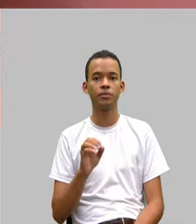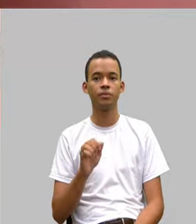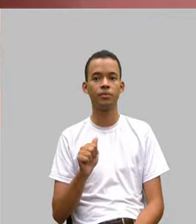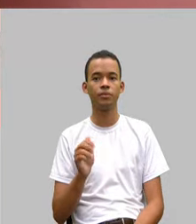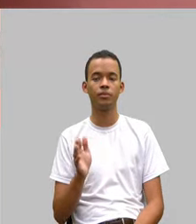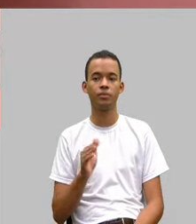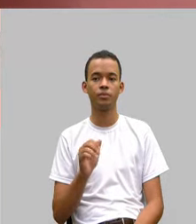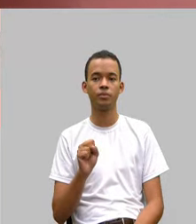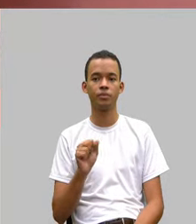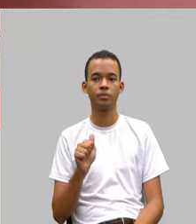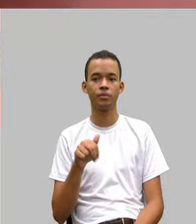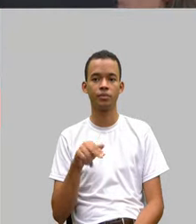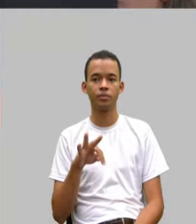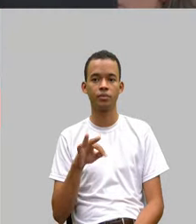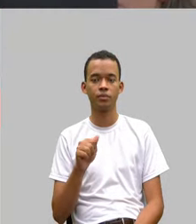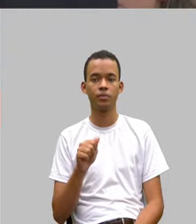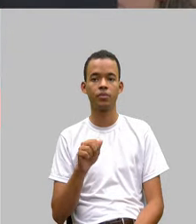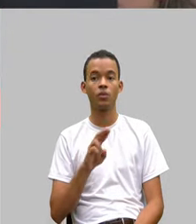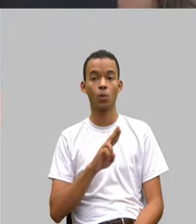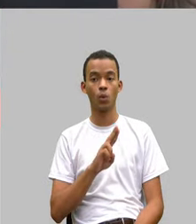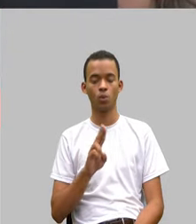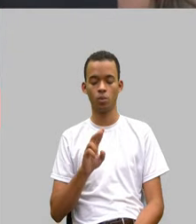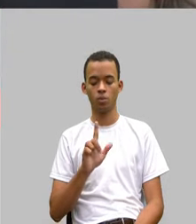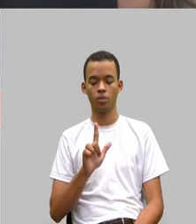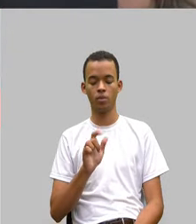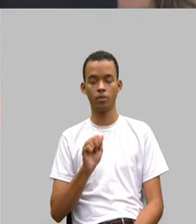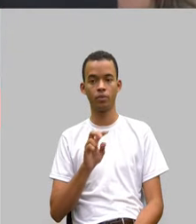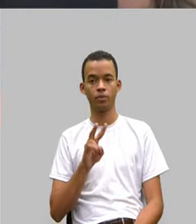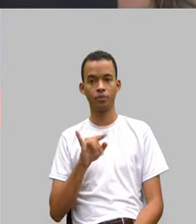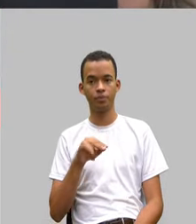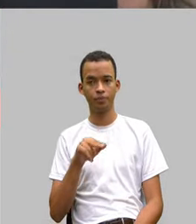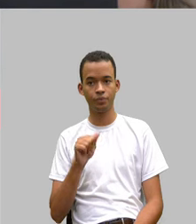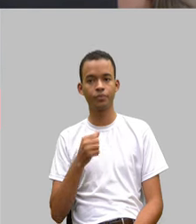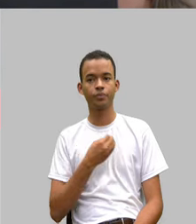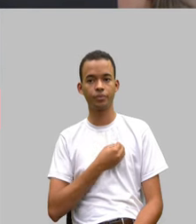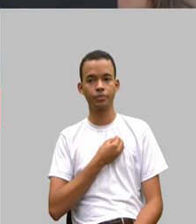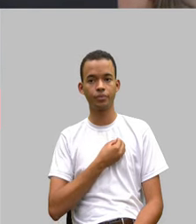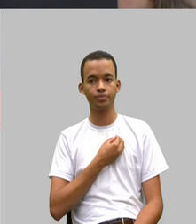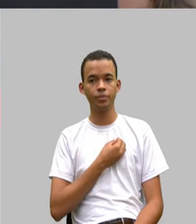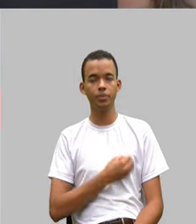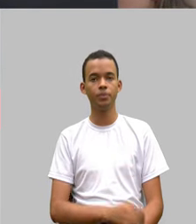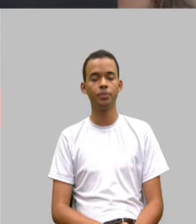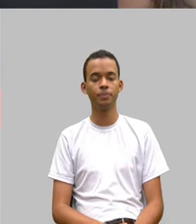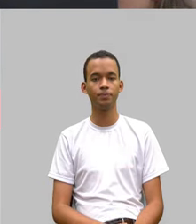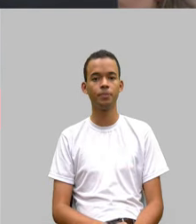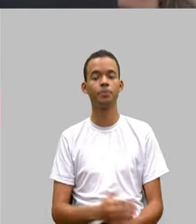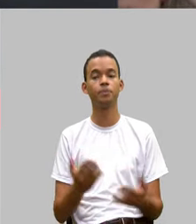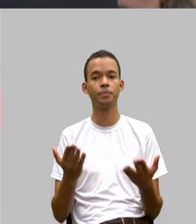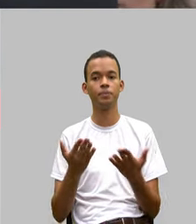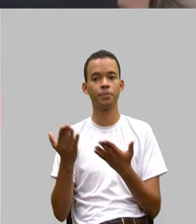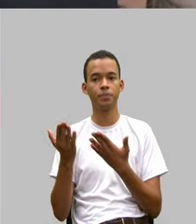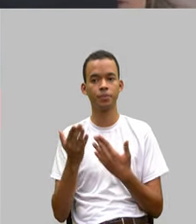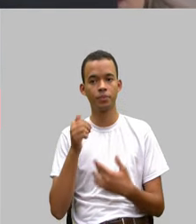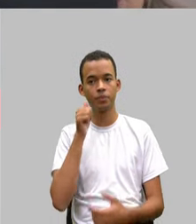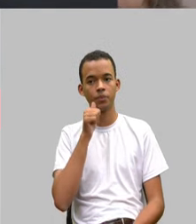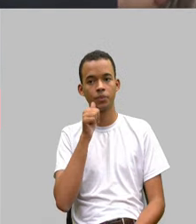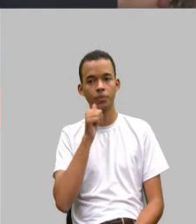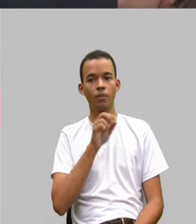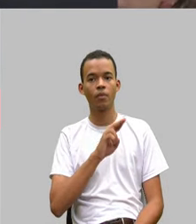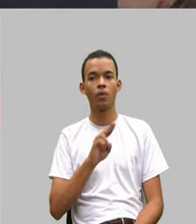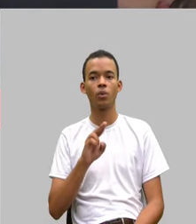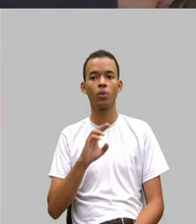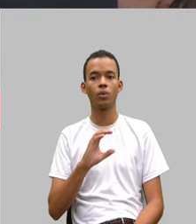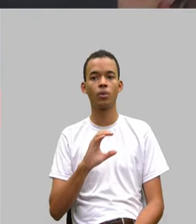Obrigado momento passamos a palavra A senora Cleusa Ladário mãe de paciente tratado com cannabis